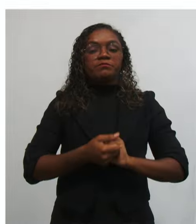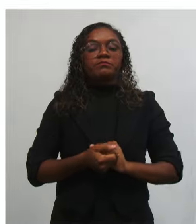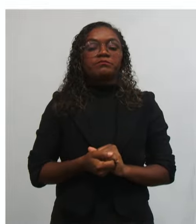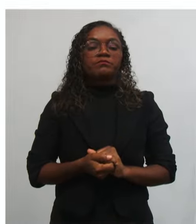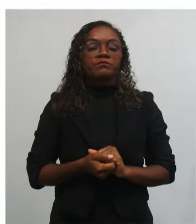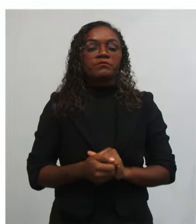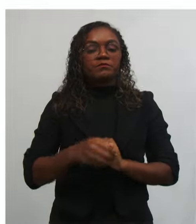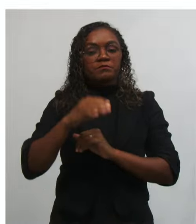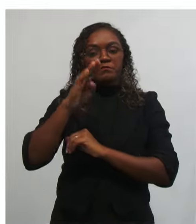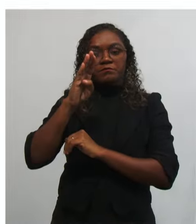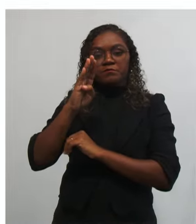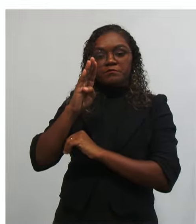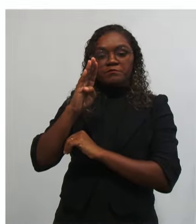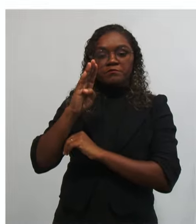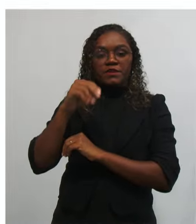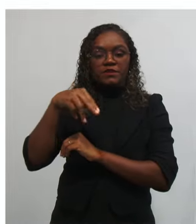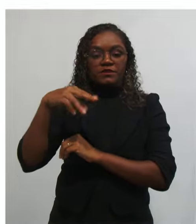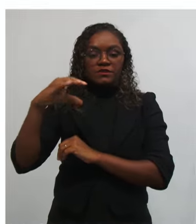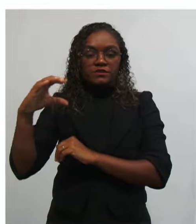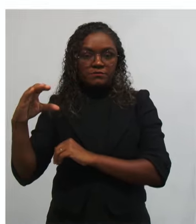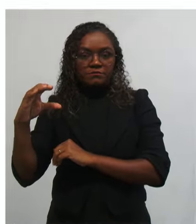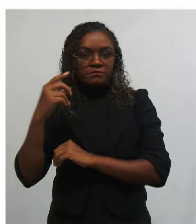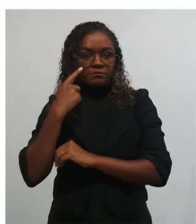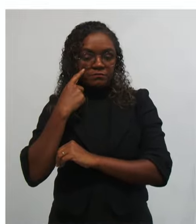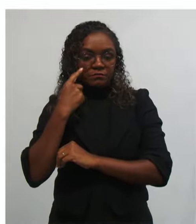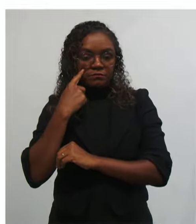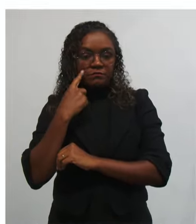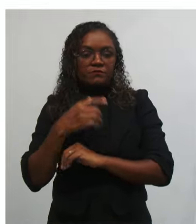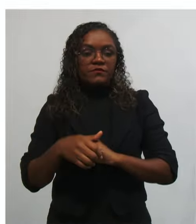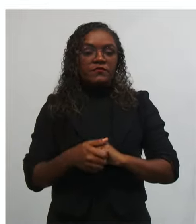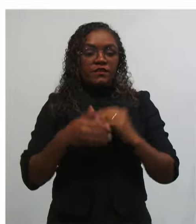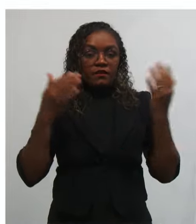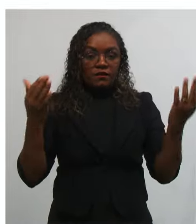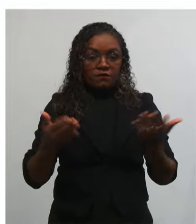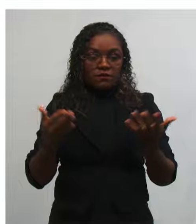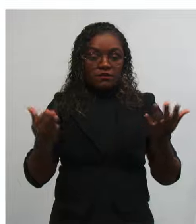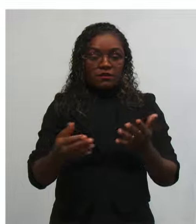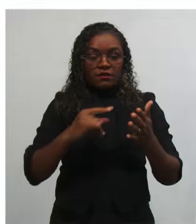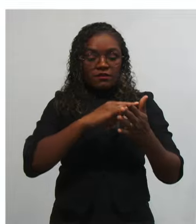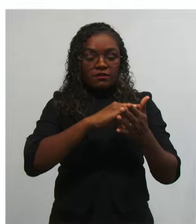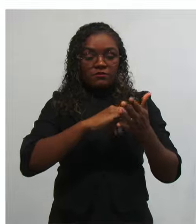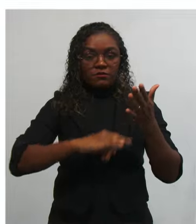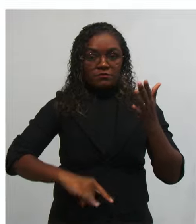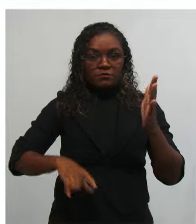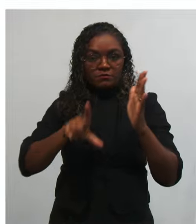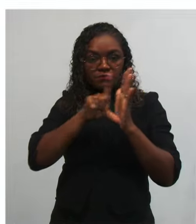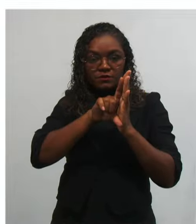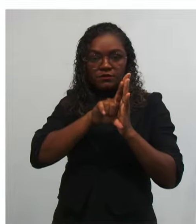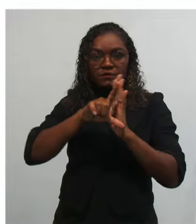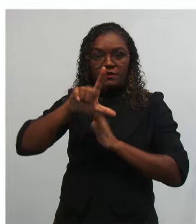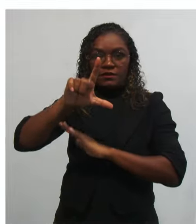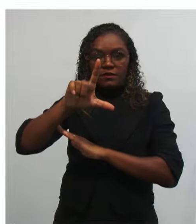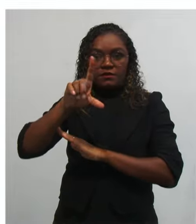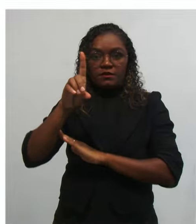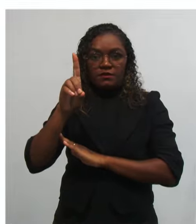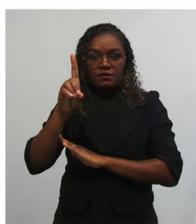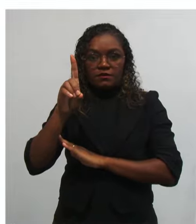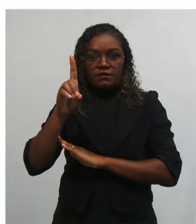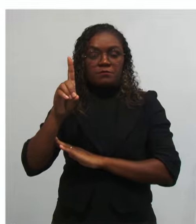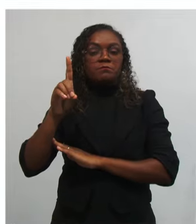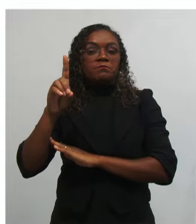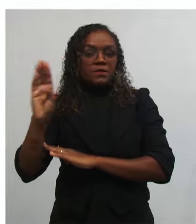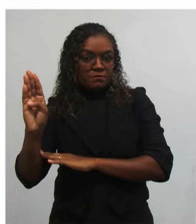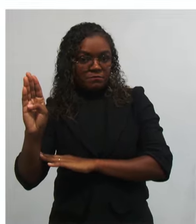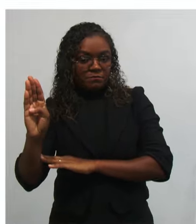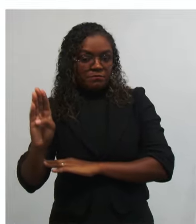para bncc Vamos pensar na avaliação na nossa LDB que é a lei de diretrizes e bases da educação nacional